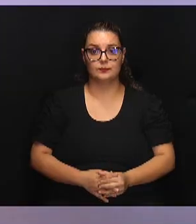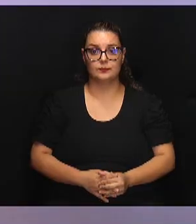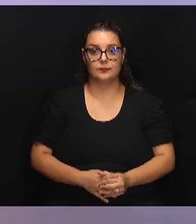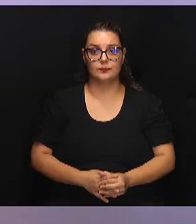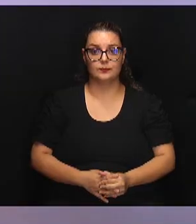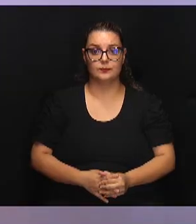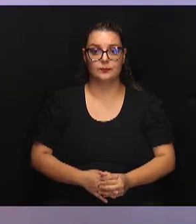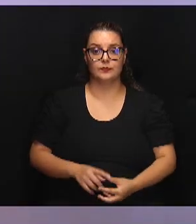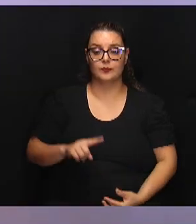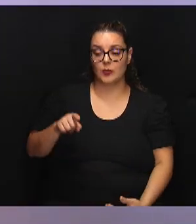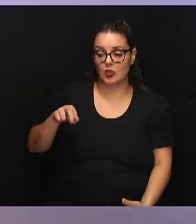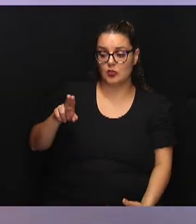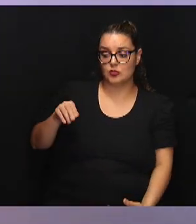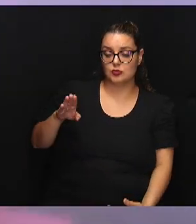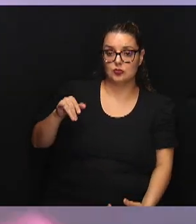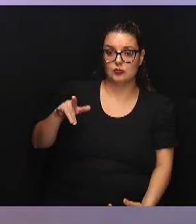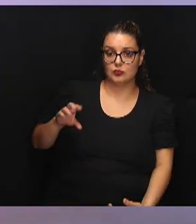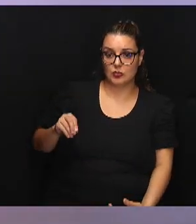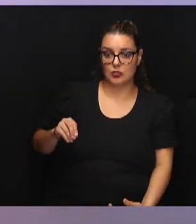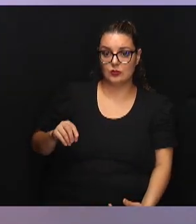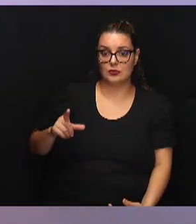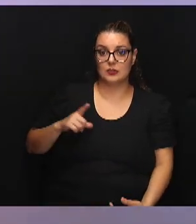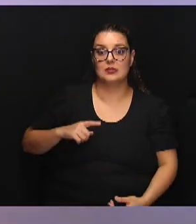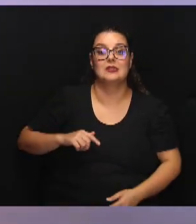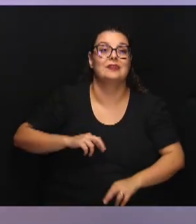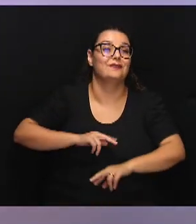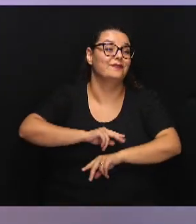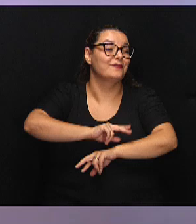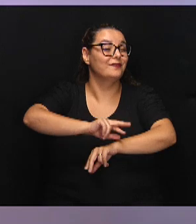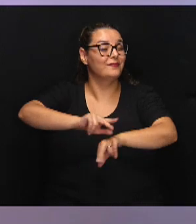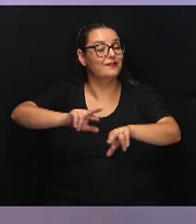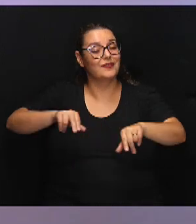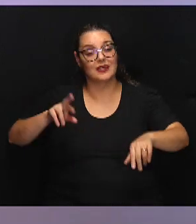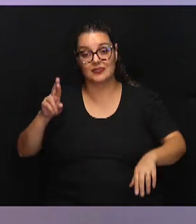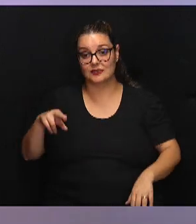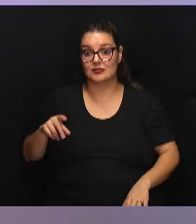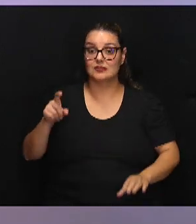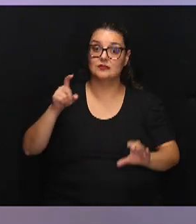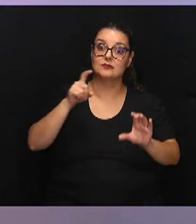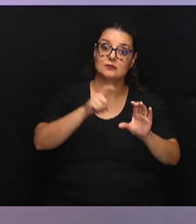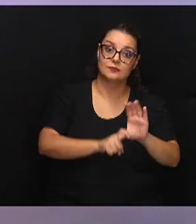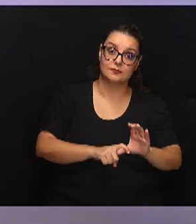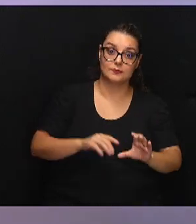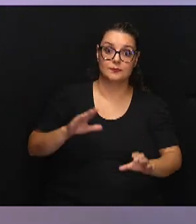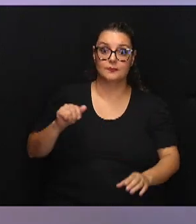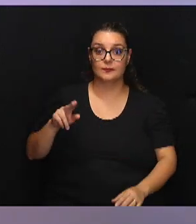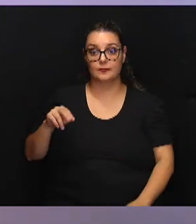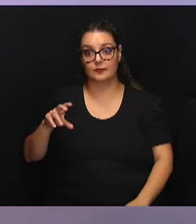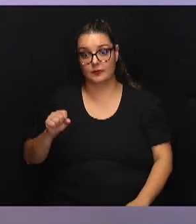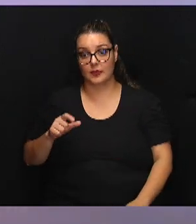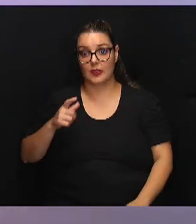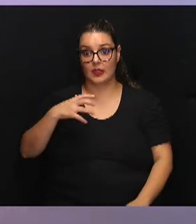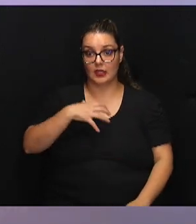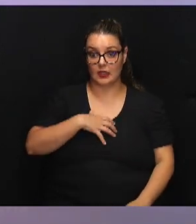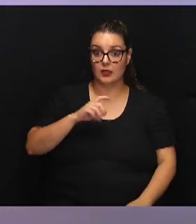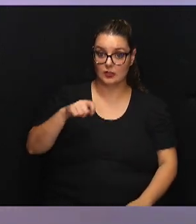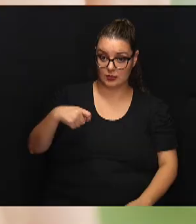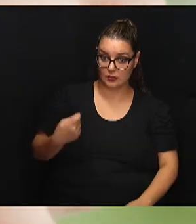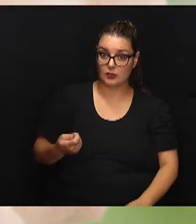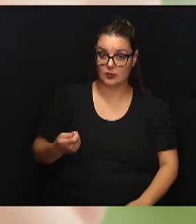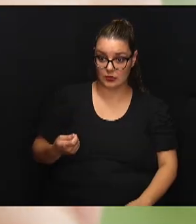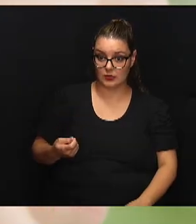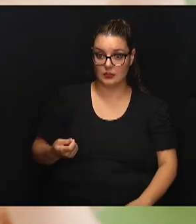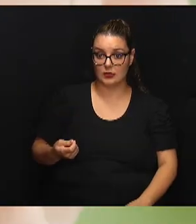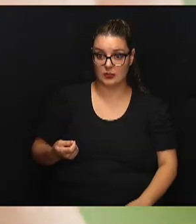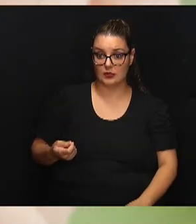O zumbido, ele tem mais de 100 causas, então vai depender muito da causa. O zumbido é um sintoma que a gente fala, né?